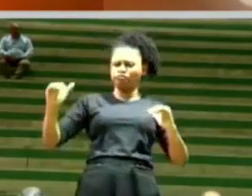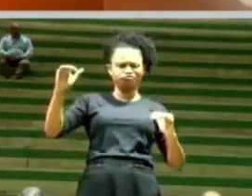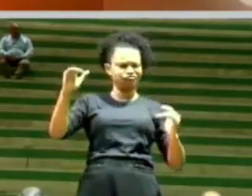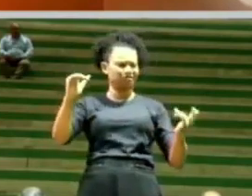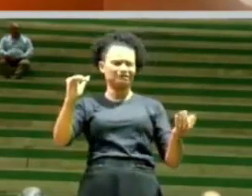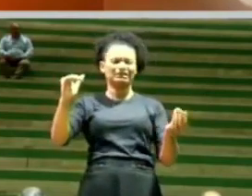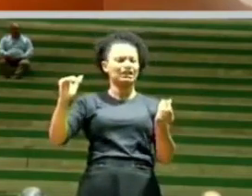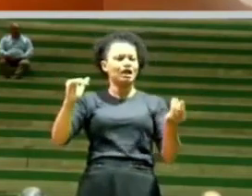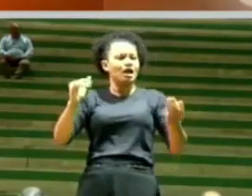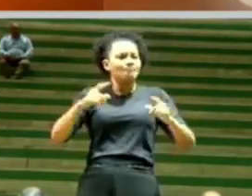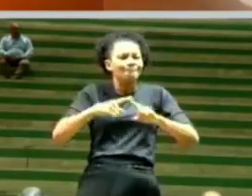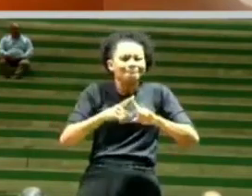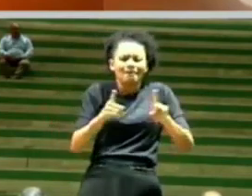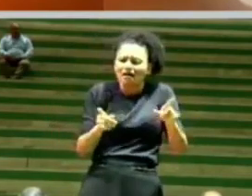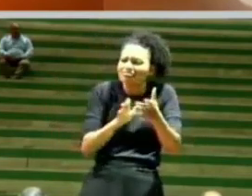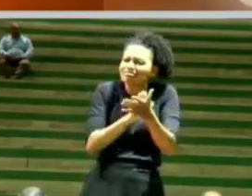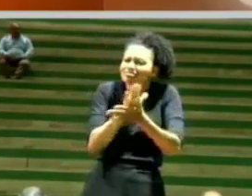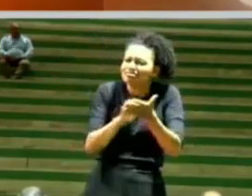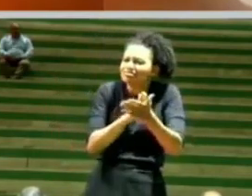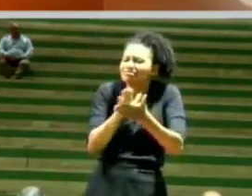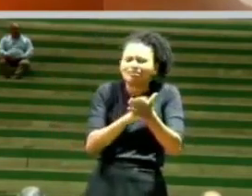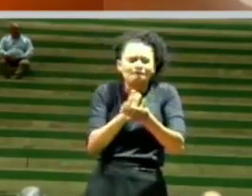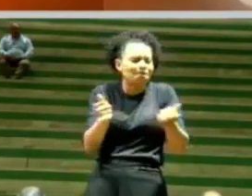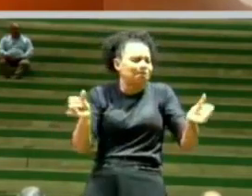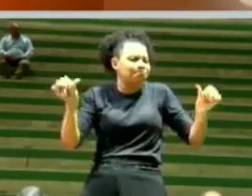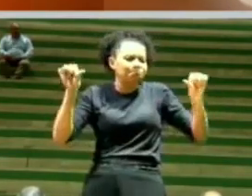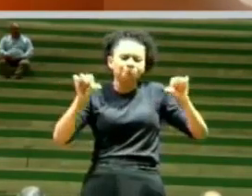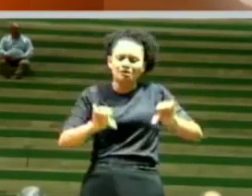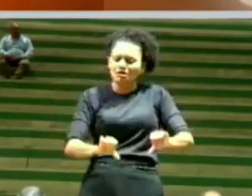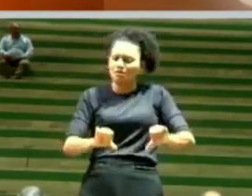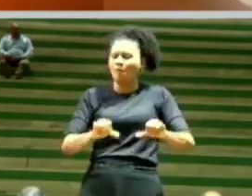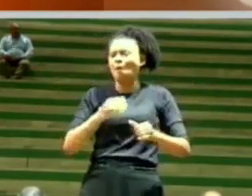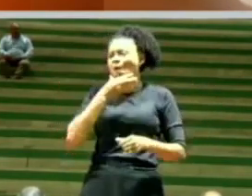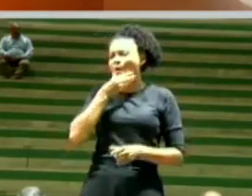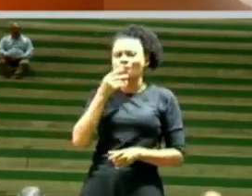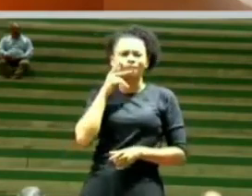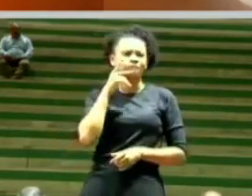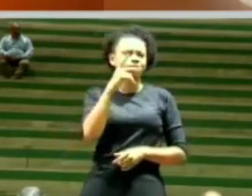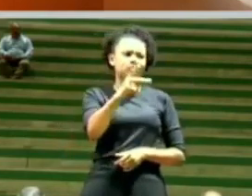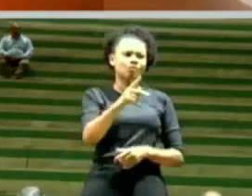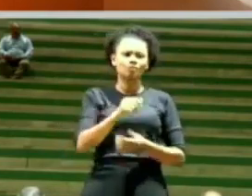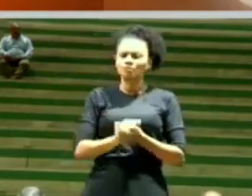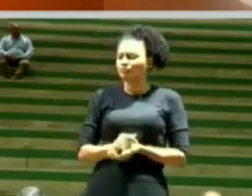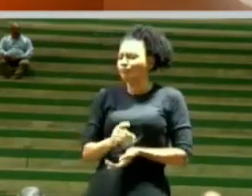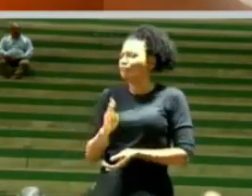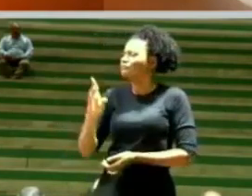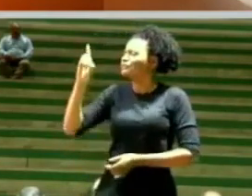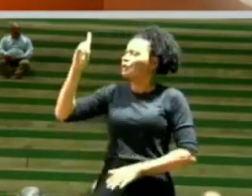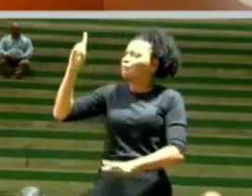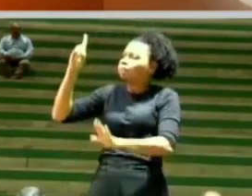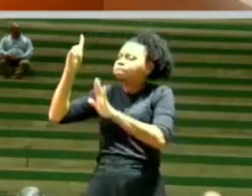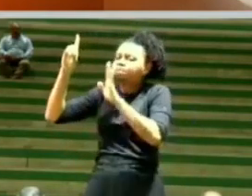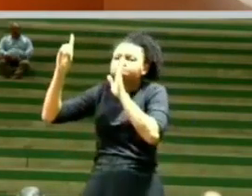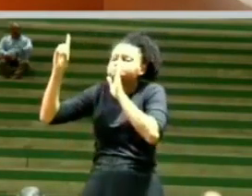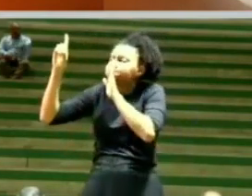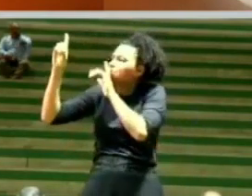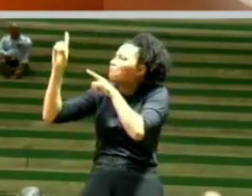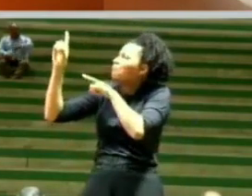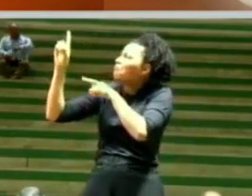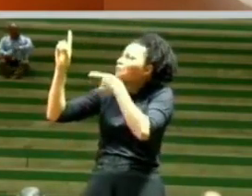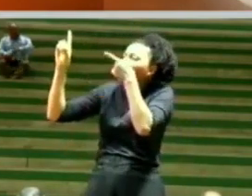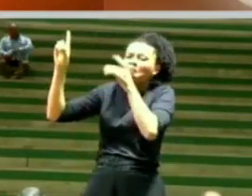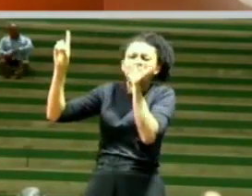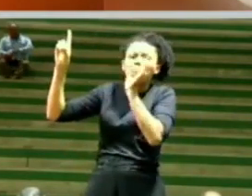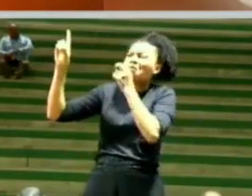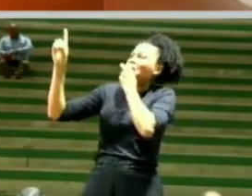Porém, nada foi pior para o profeta do que o silêncio de Deus, porque